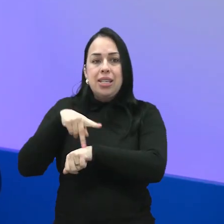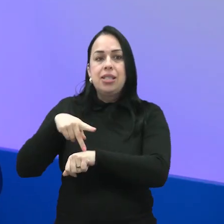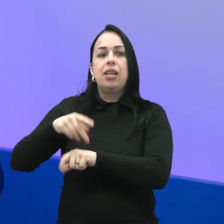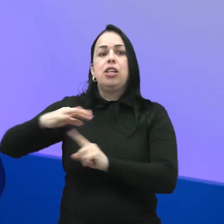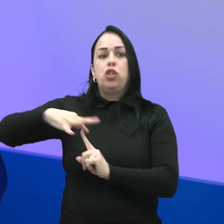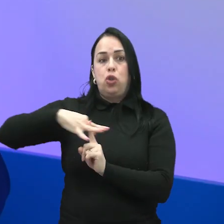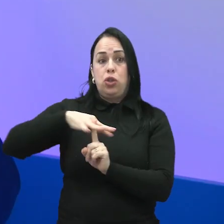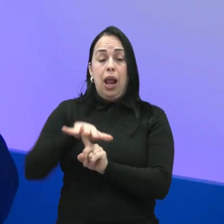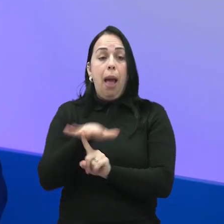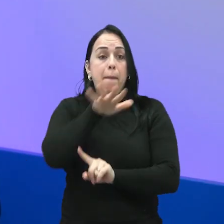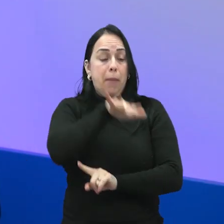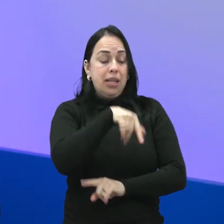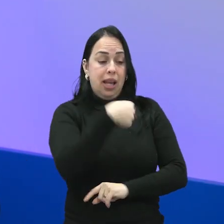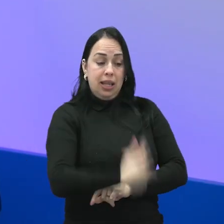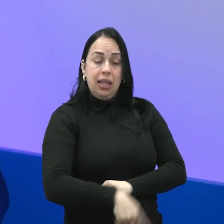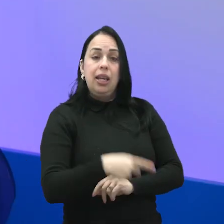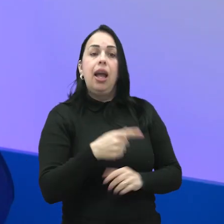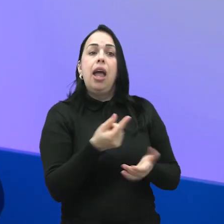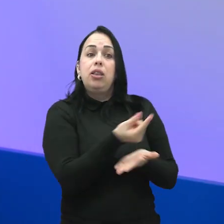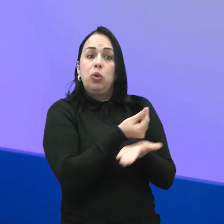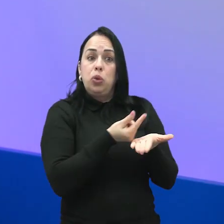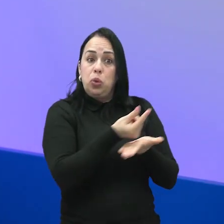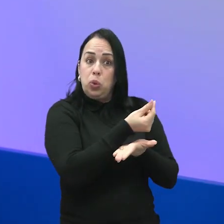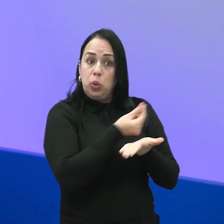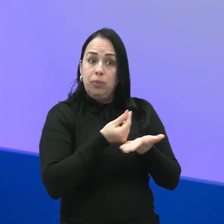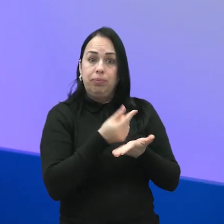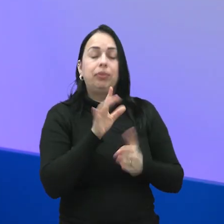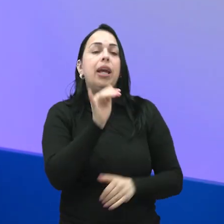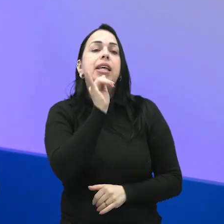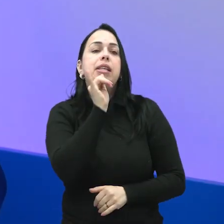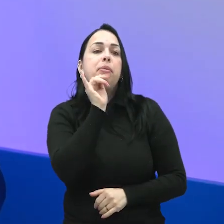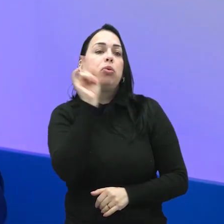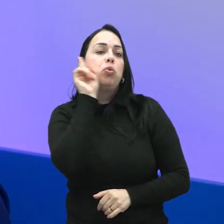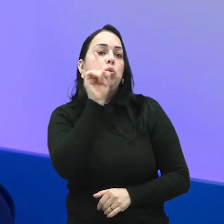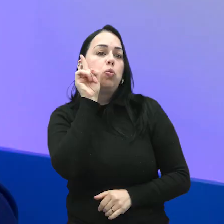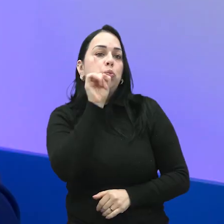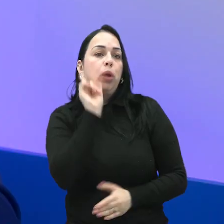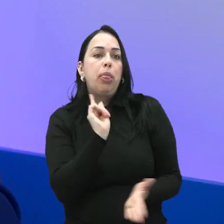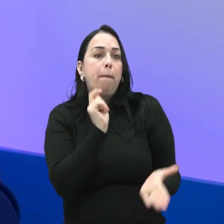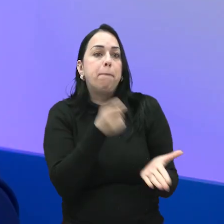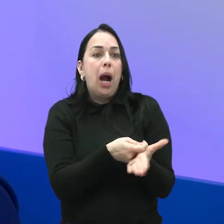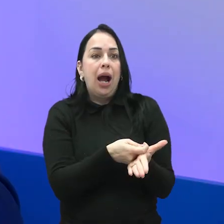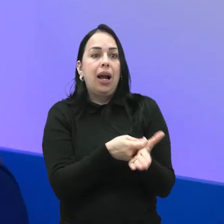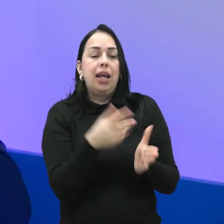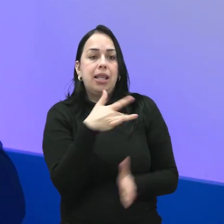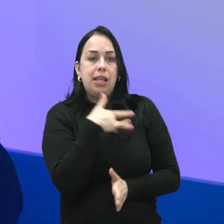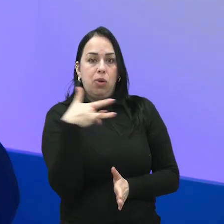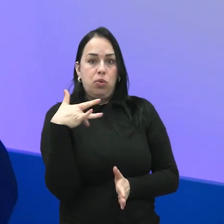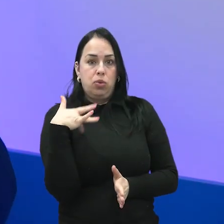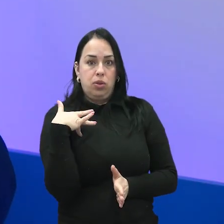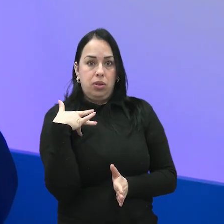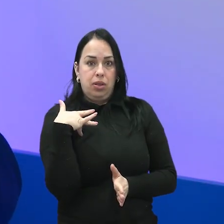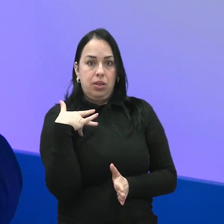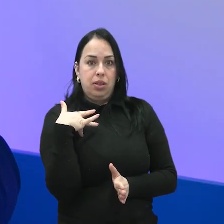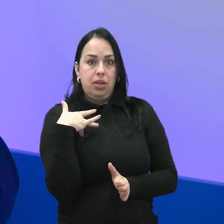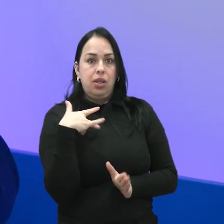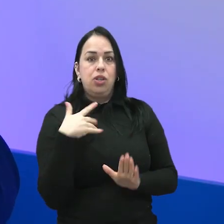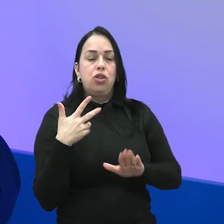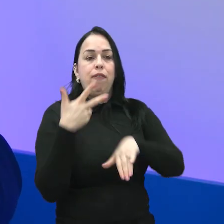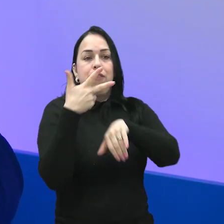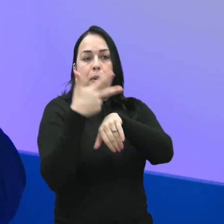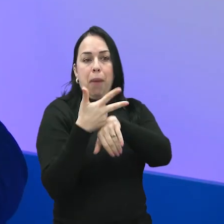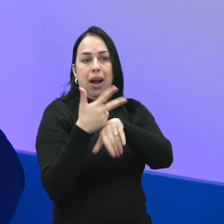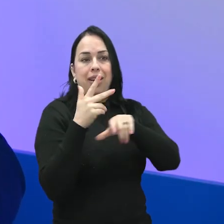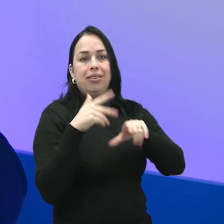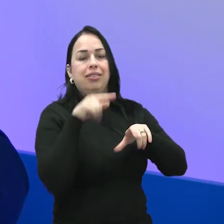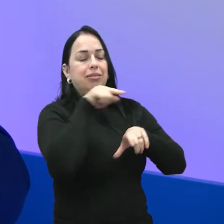capitalista. Então a saúde pública, nos Estados Unidos, a pessoa não paga a saúde, todo mundo filma a parte da frente dos